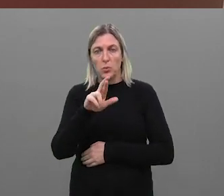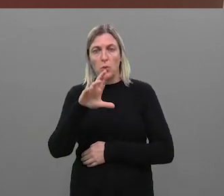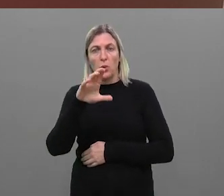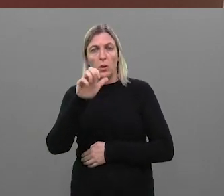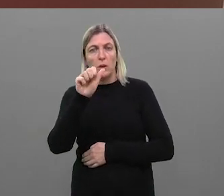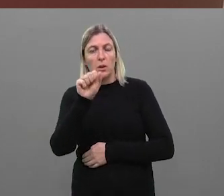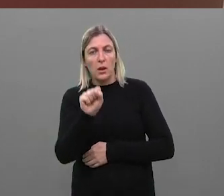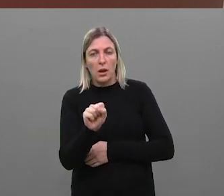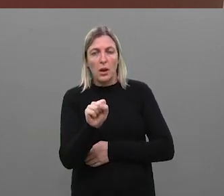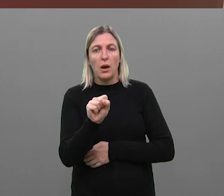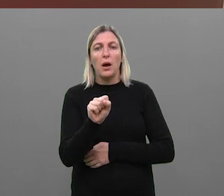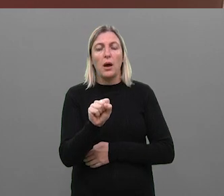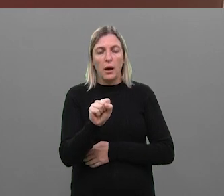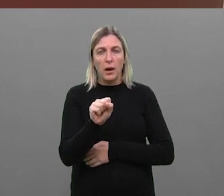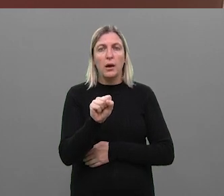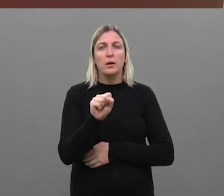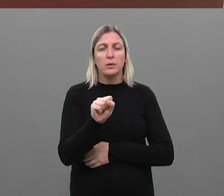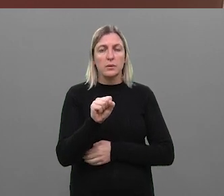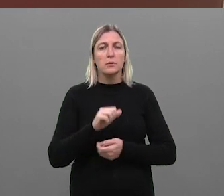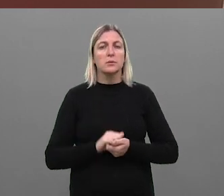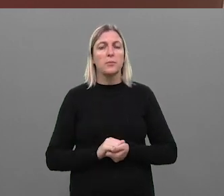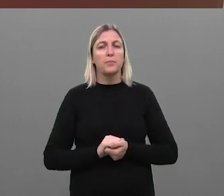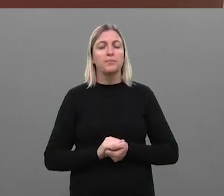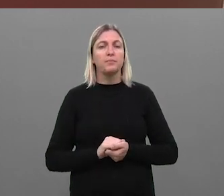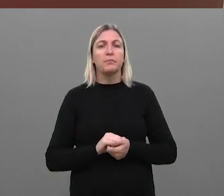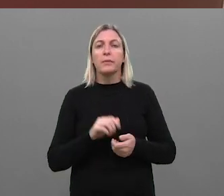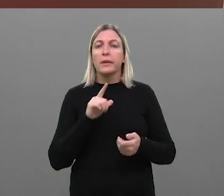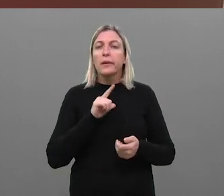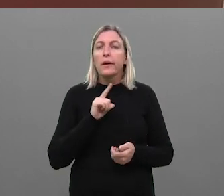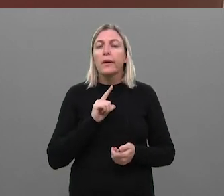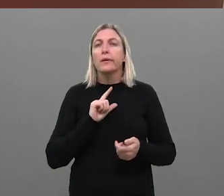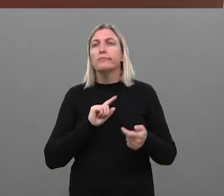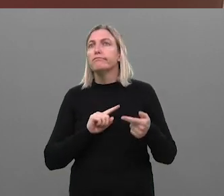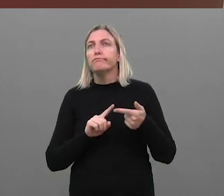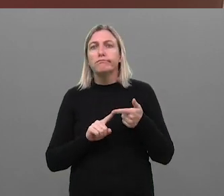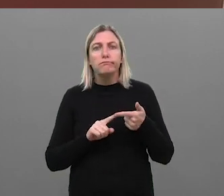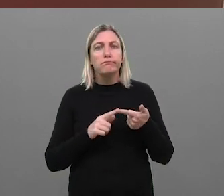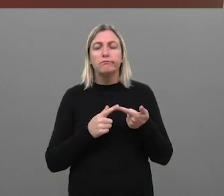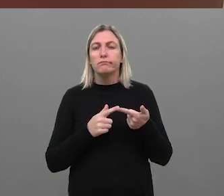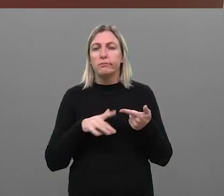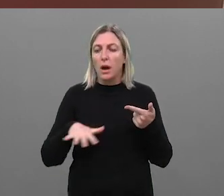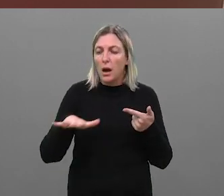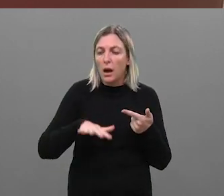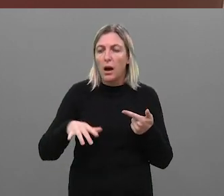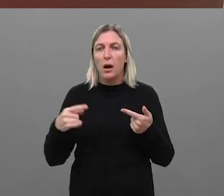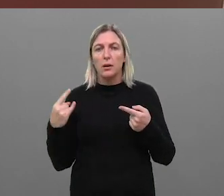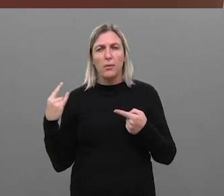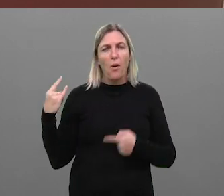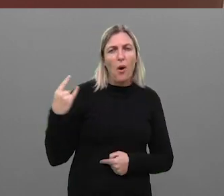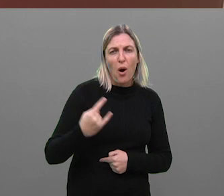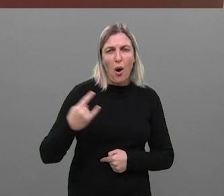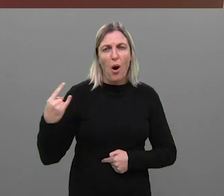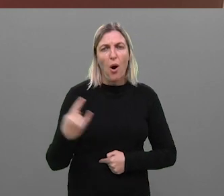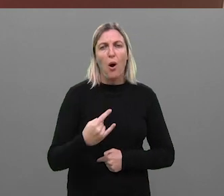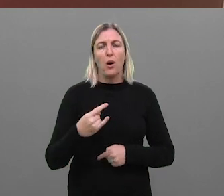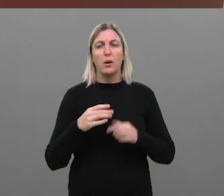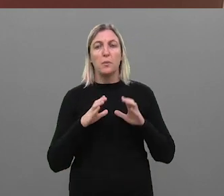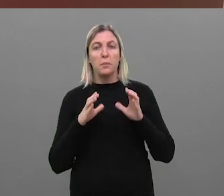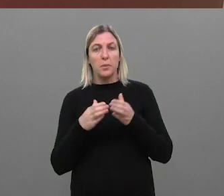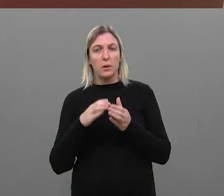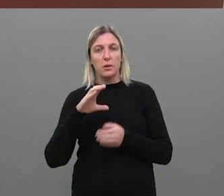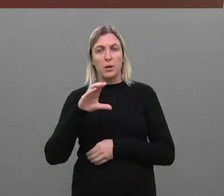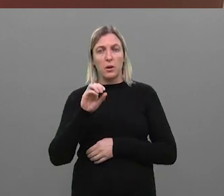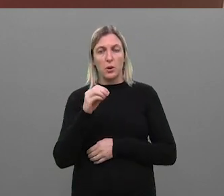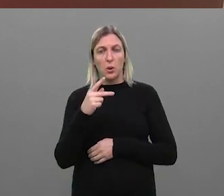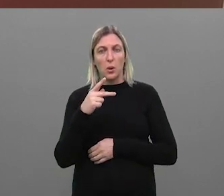exato Ah não tem o que dizer deles né ah vamos lá temos H hum dentro do rock por exemplo a